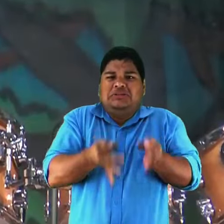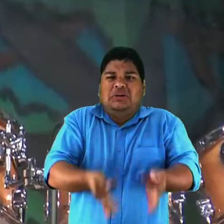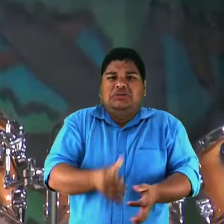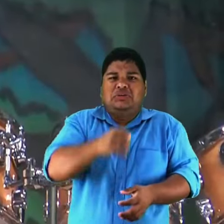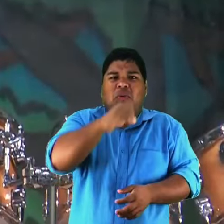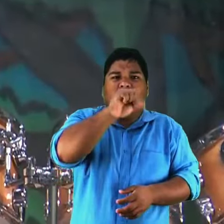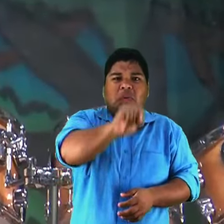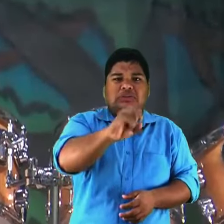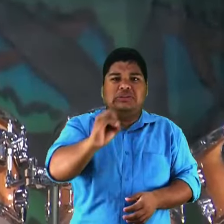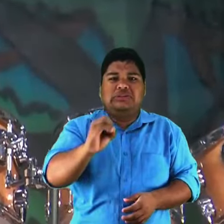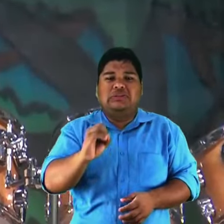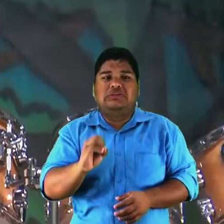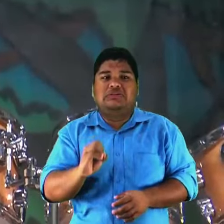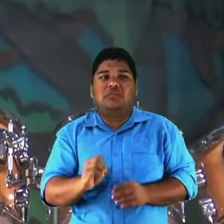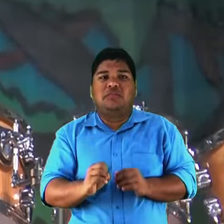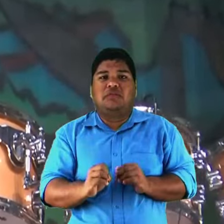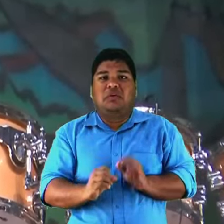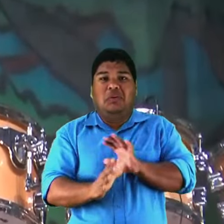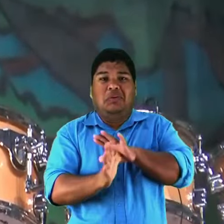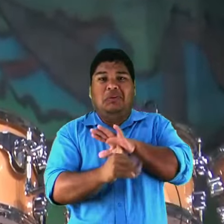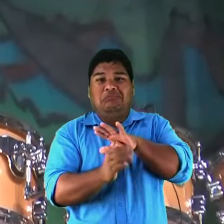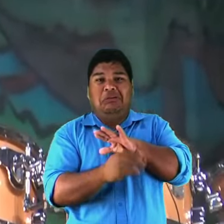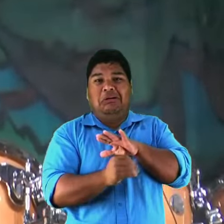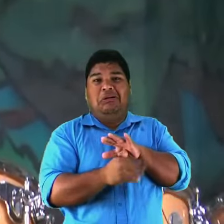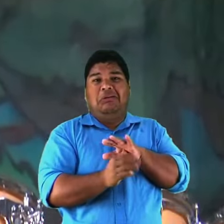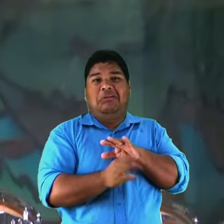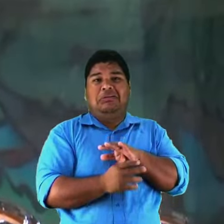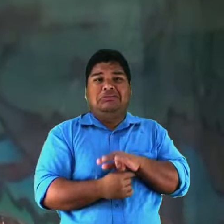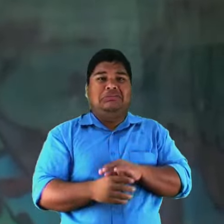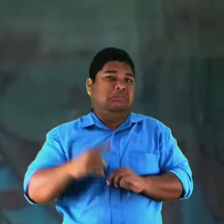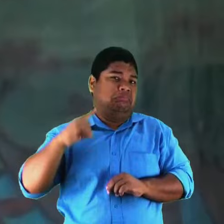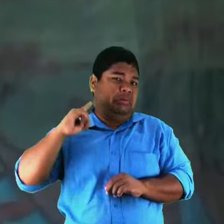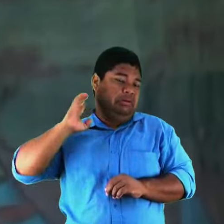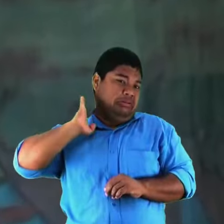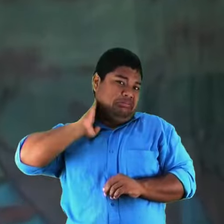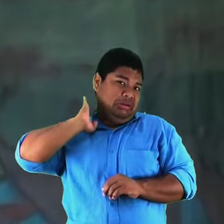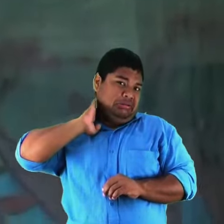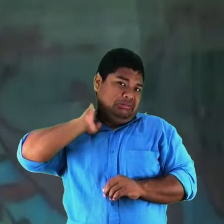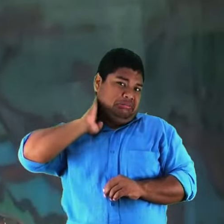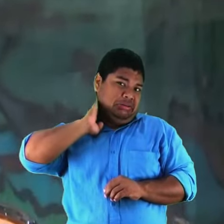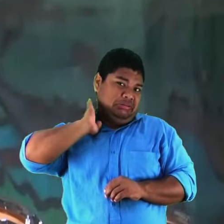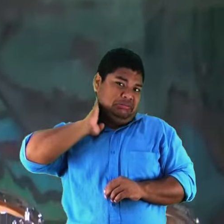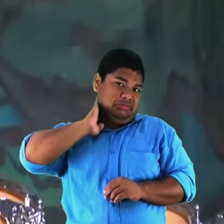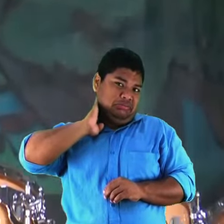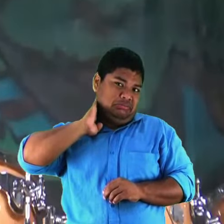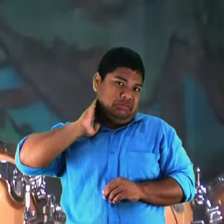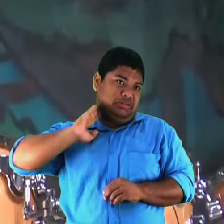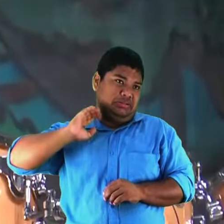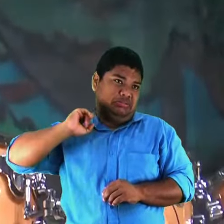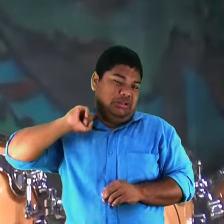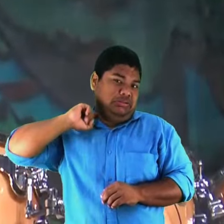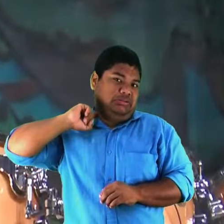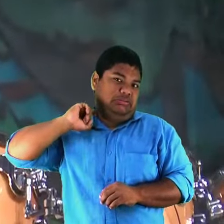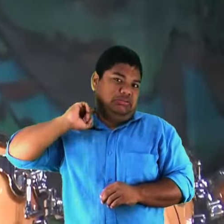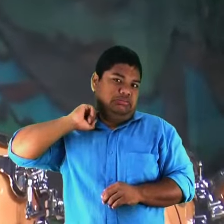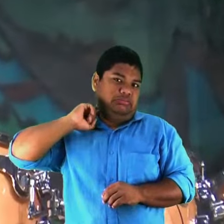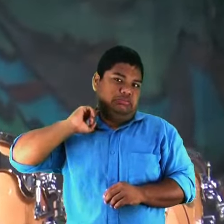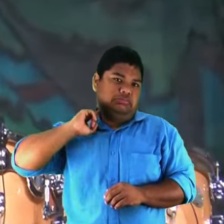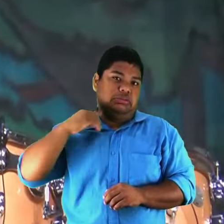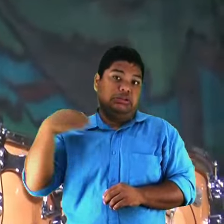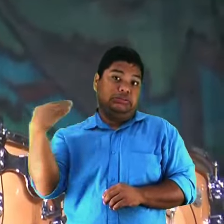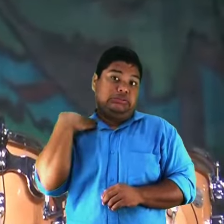da população brasileira. Quem lembra disso? Quem lembra disso? Só os mais velhos. Foi terrível.